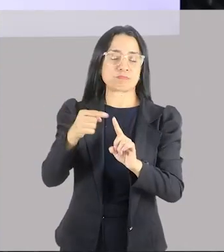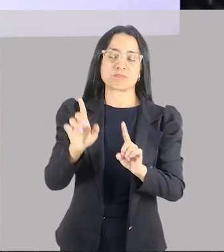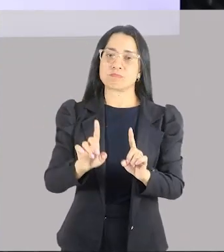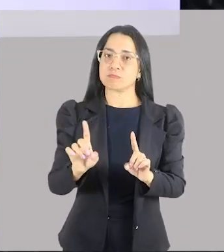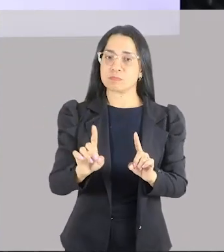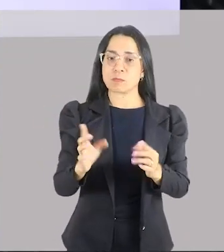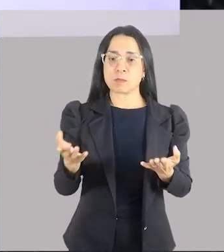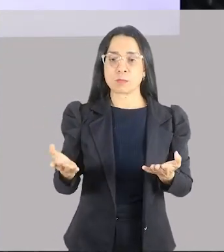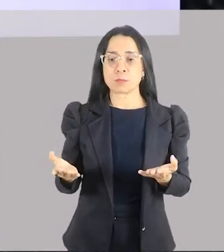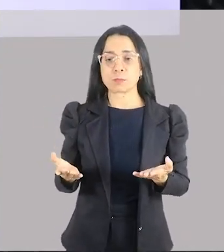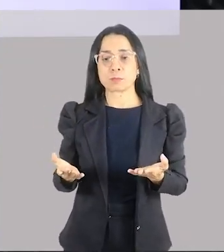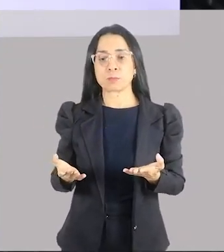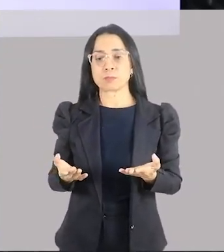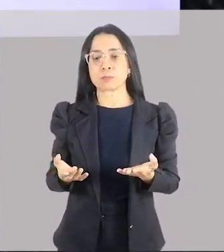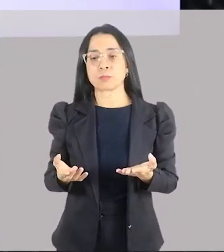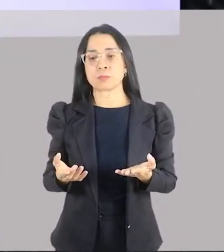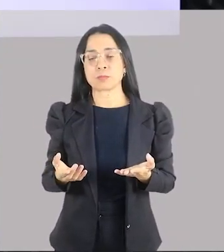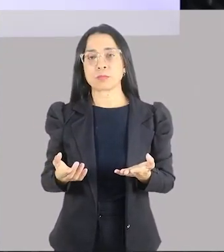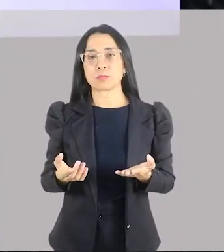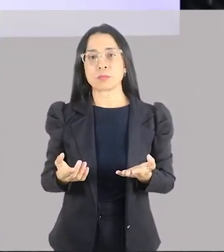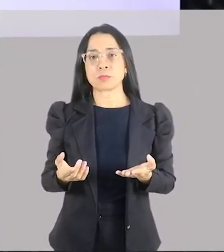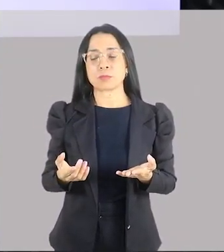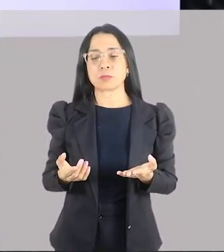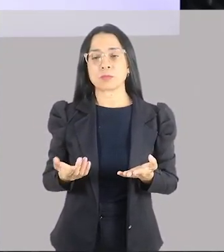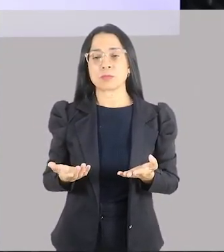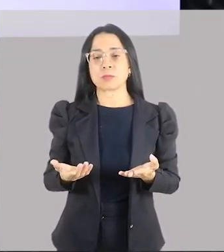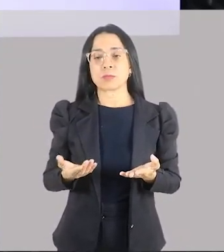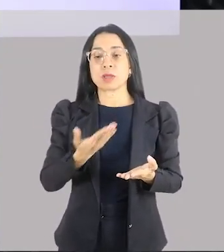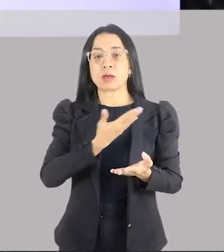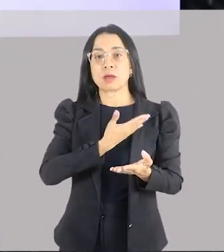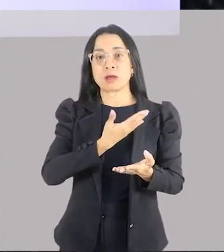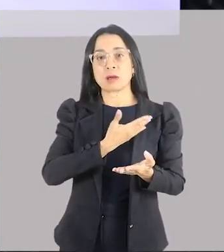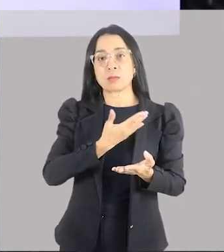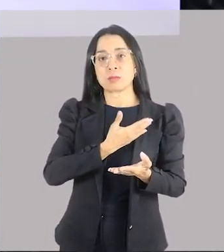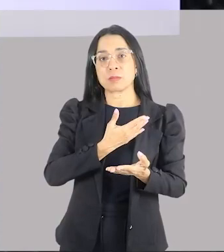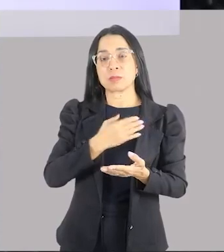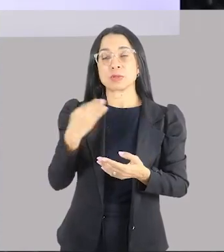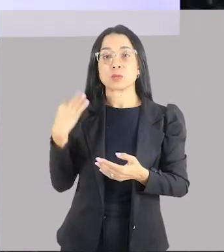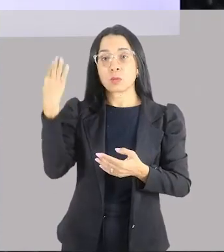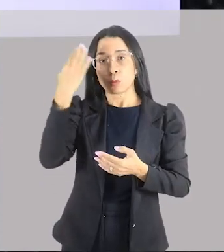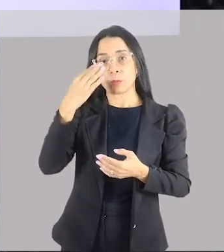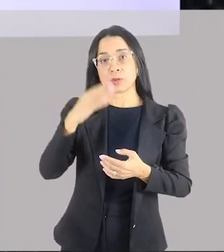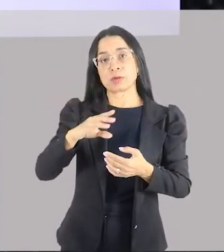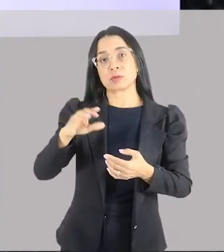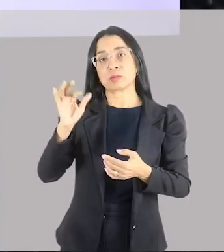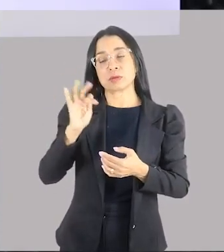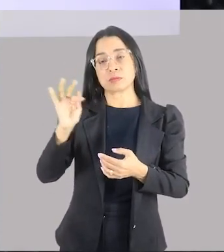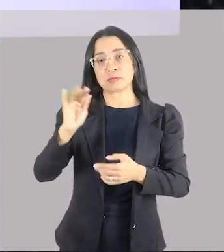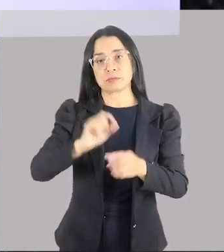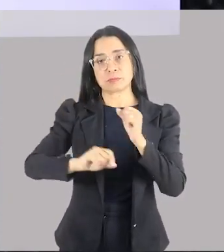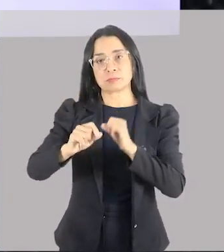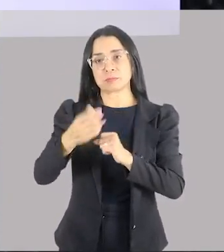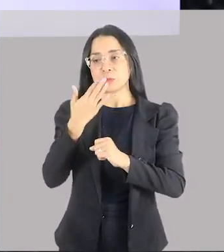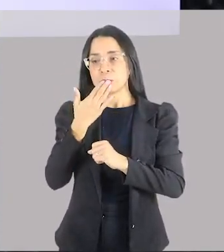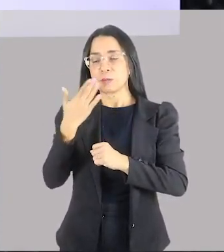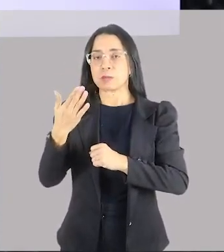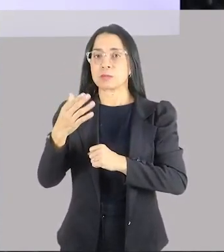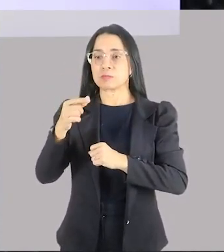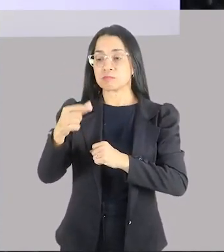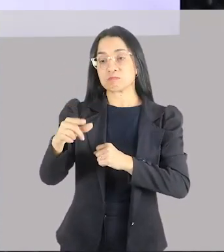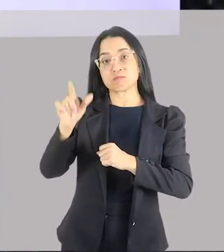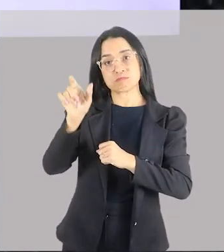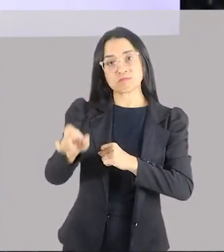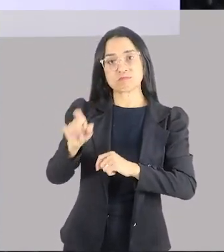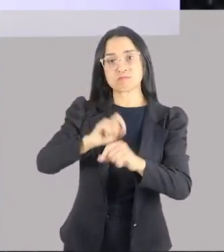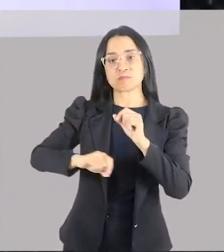tá? Ele até é sabido que ele era muito amigo do bispo da França. O bispo da França fez um pedido a ele, mas isso é uma